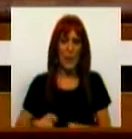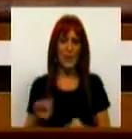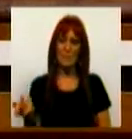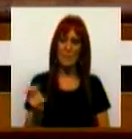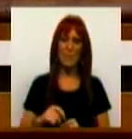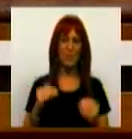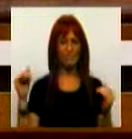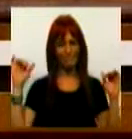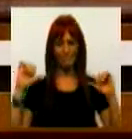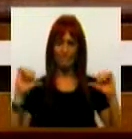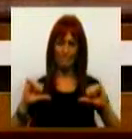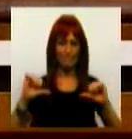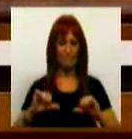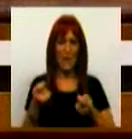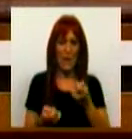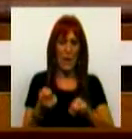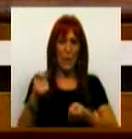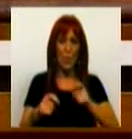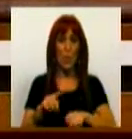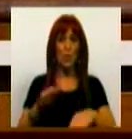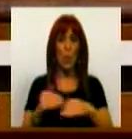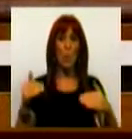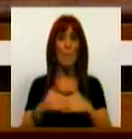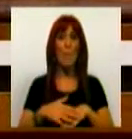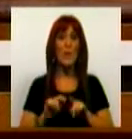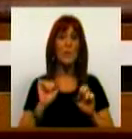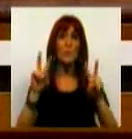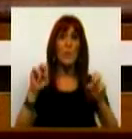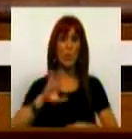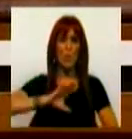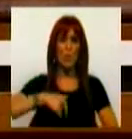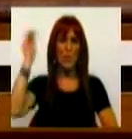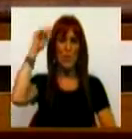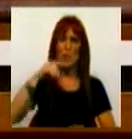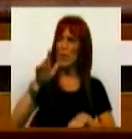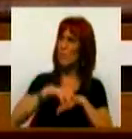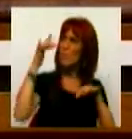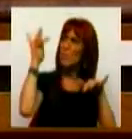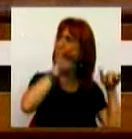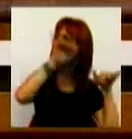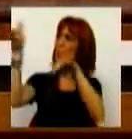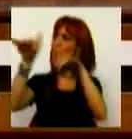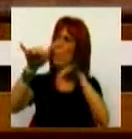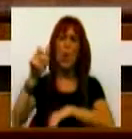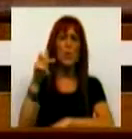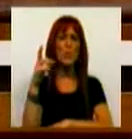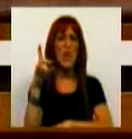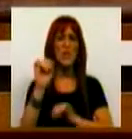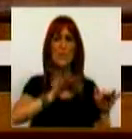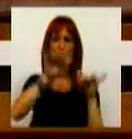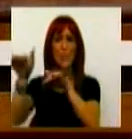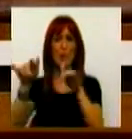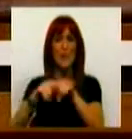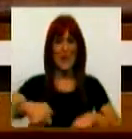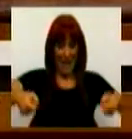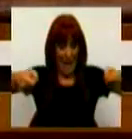em decadência aos poucos com a morte do mundo rural, com a imigração a salto dos anos 60. A